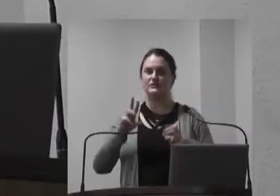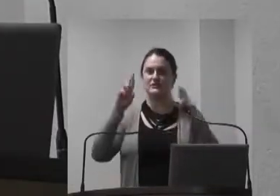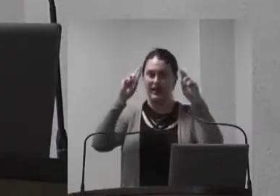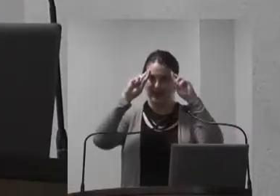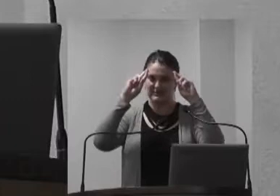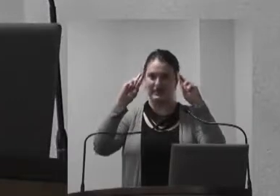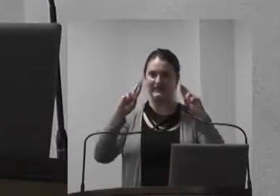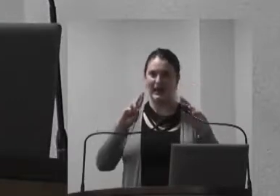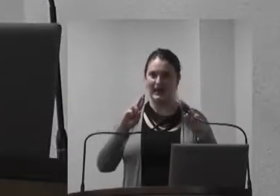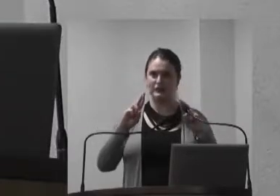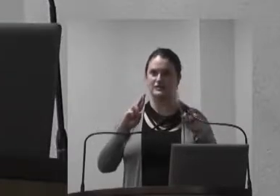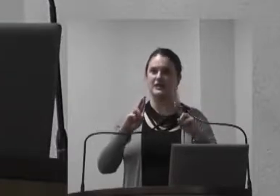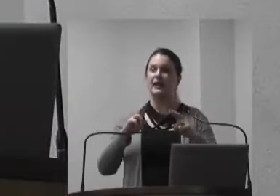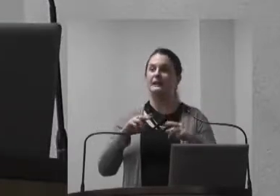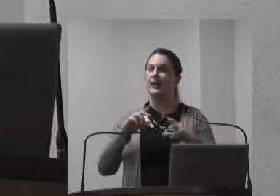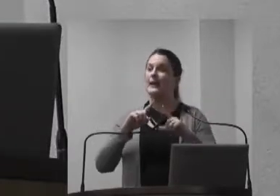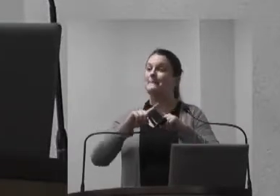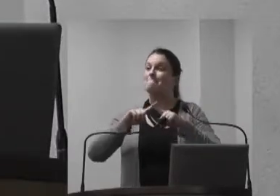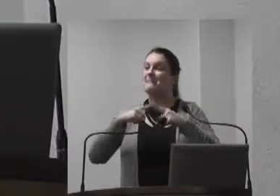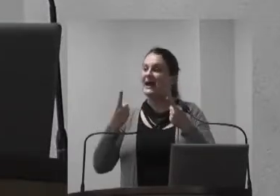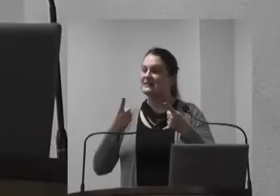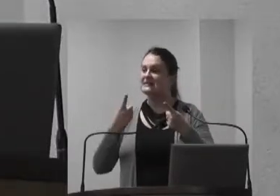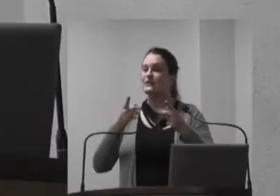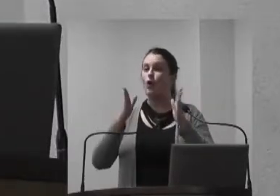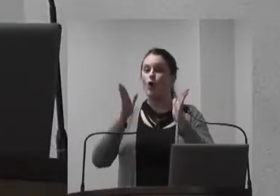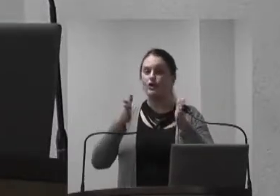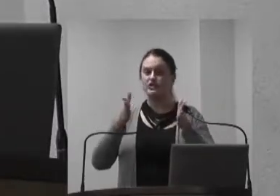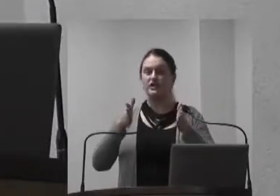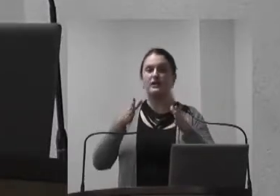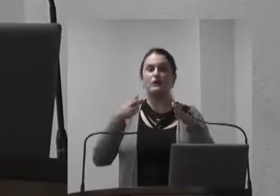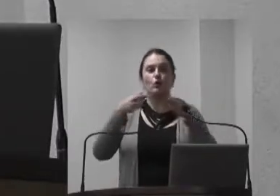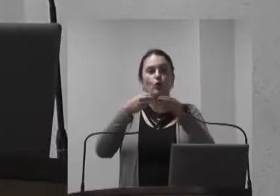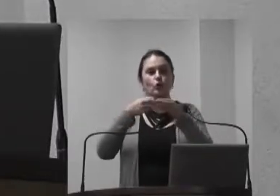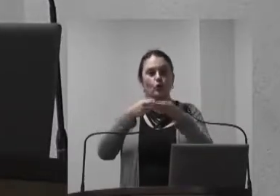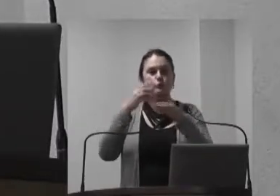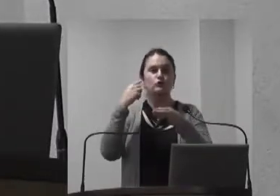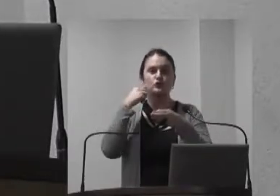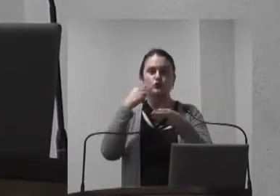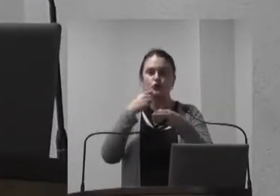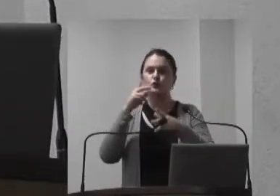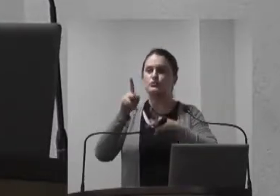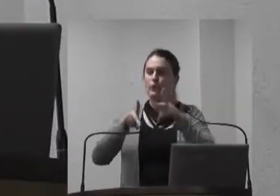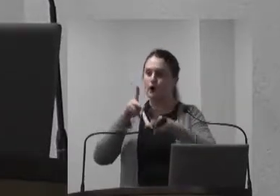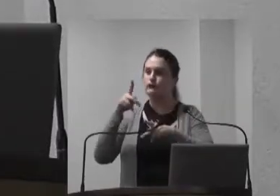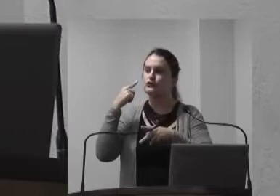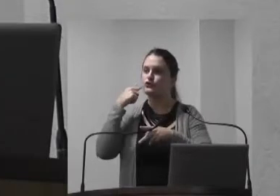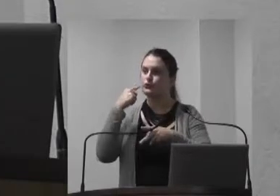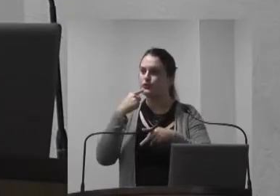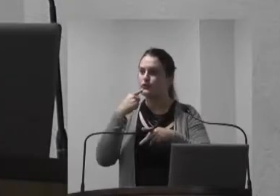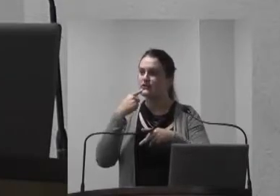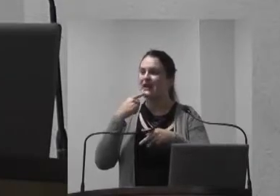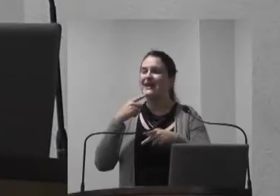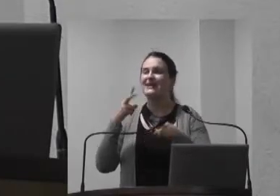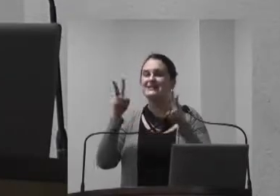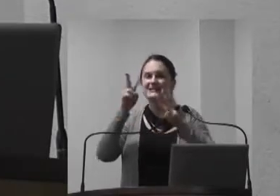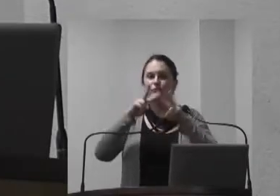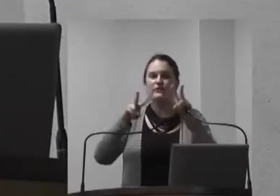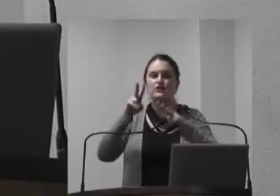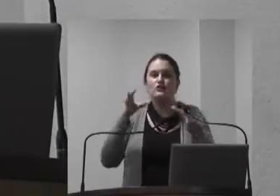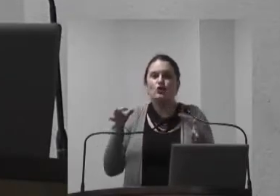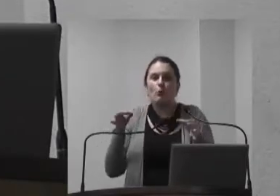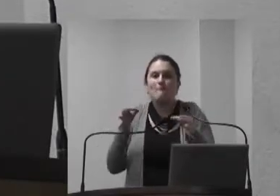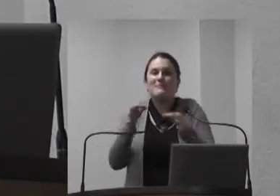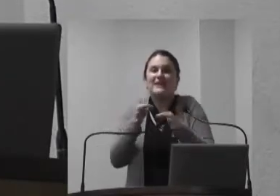nossos direitos respeitados, né? Mas hoje o grupo surdo, os povos surdos, eles